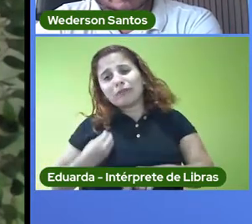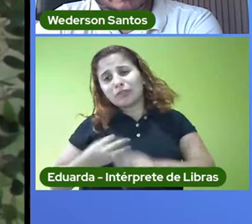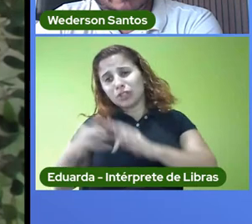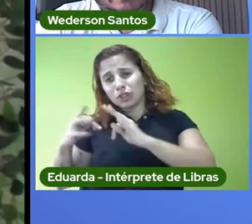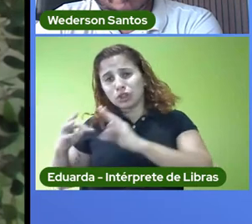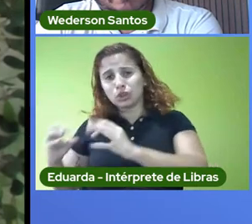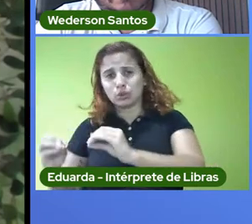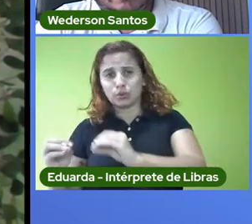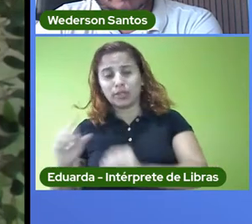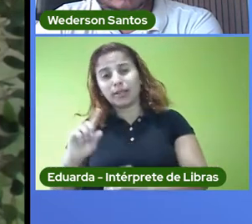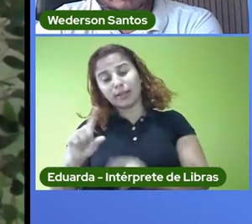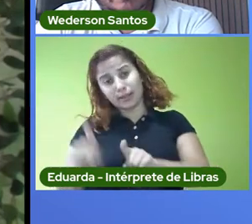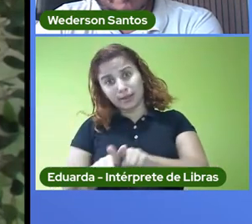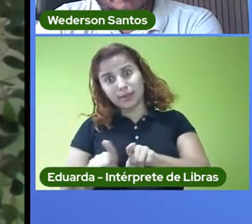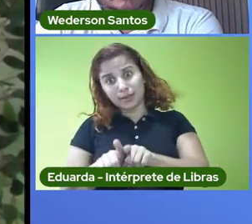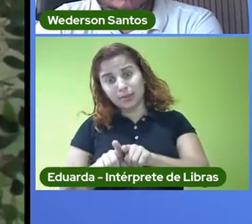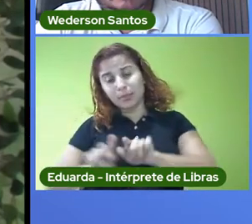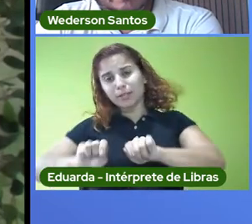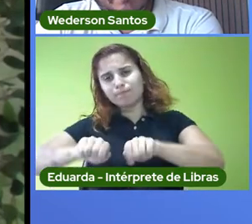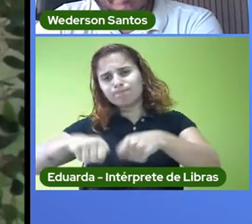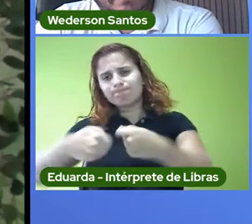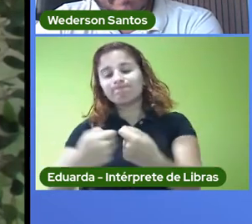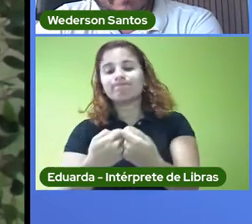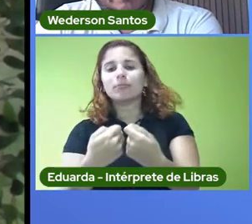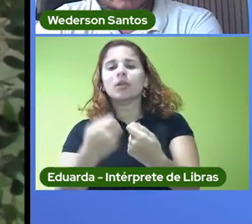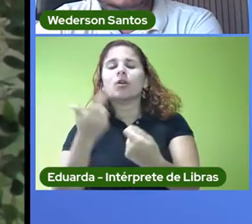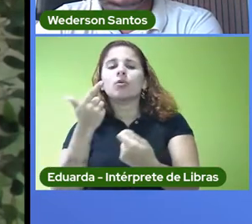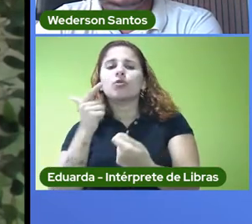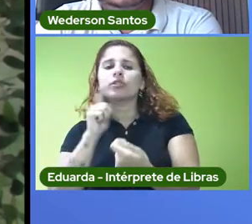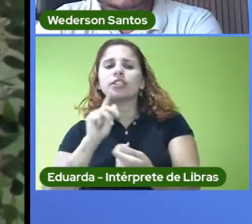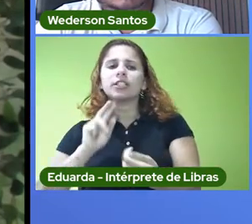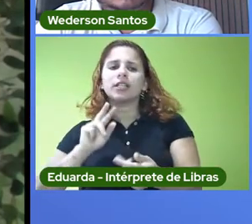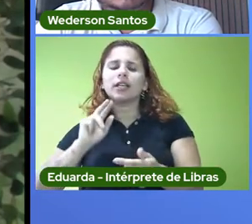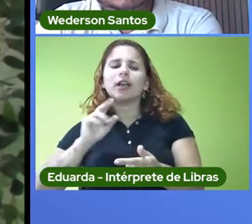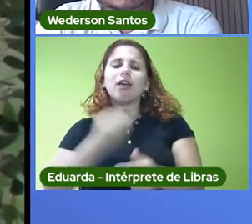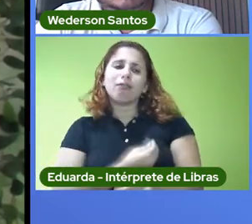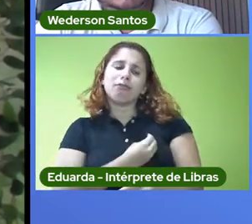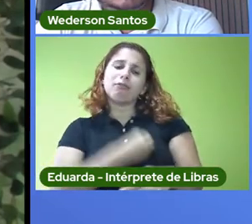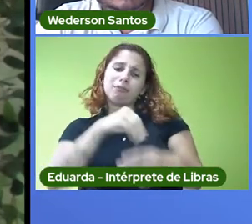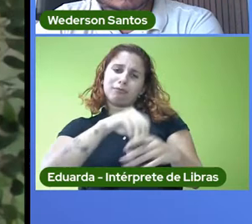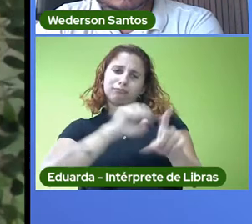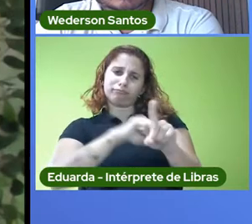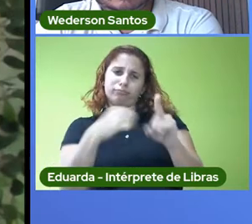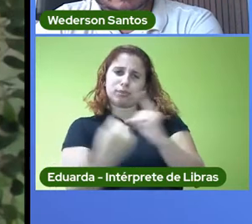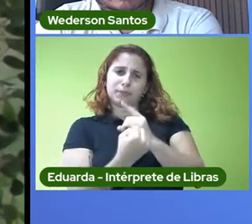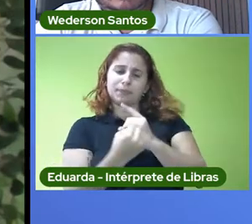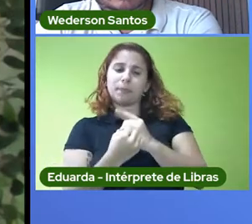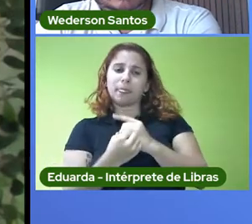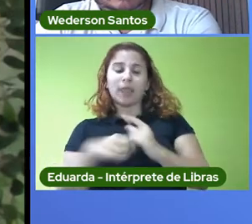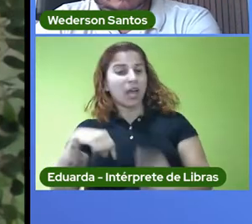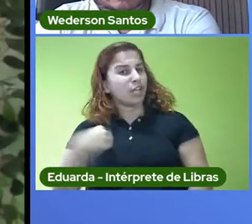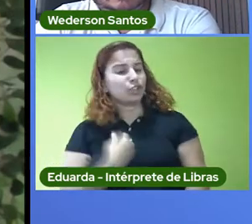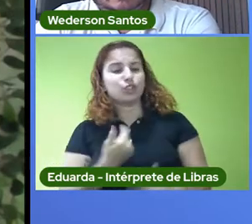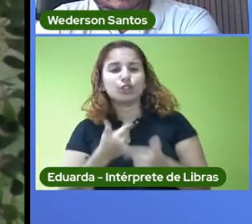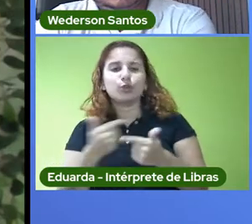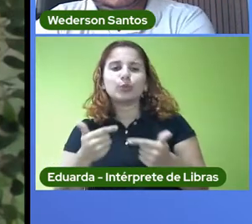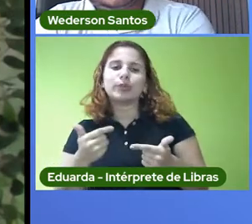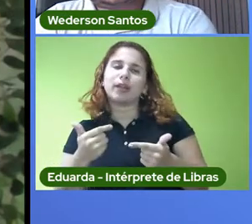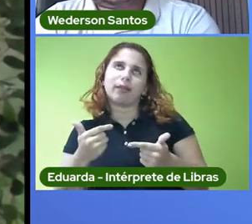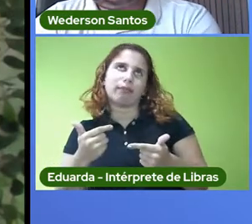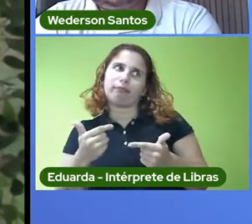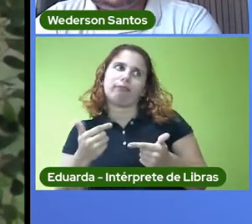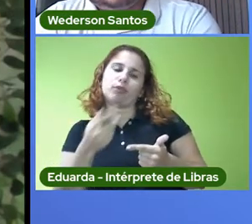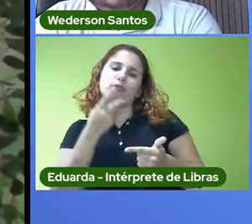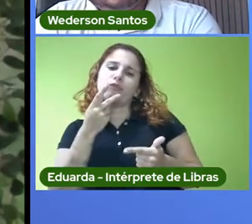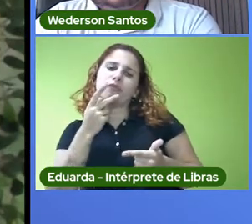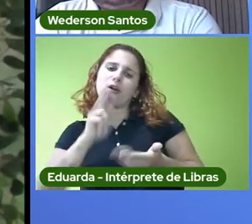de sobrevivência, né? Mas a sociabilidade aí está central, a gente não questiona isso, né? Acho que a Federação